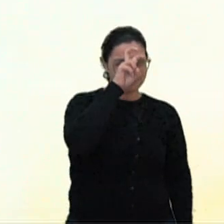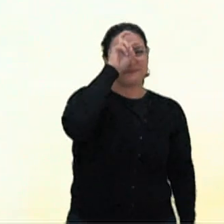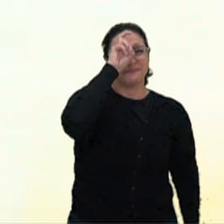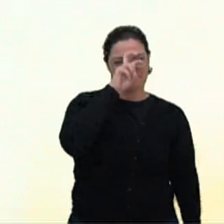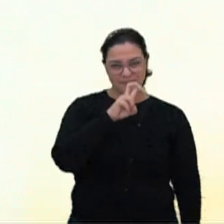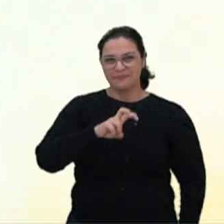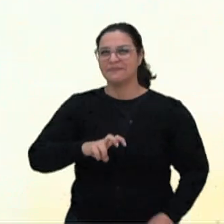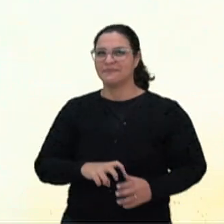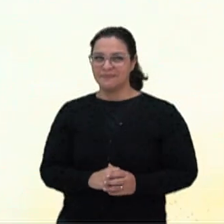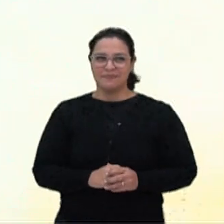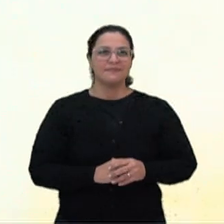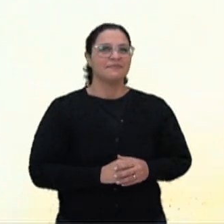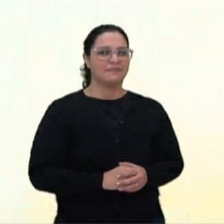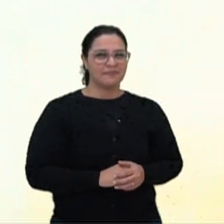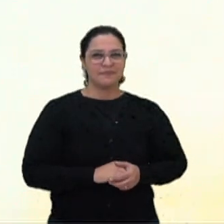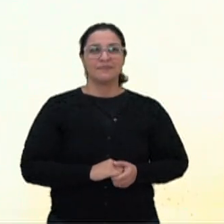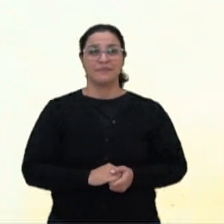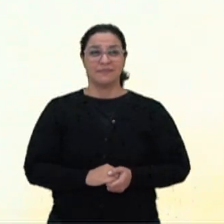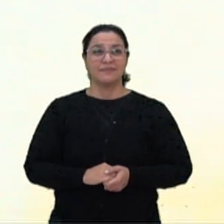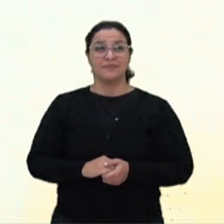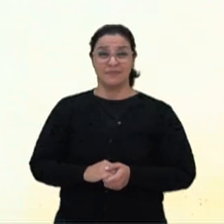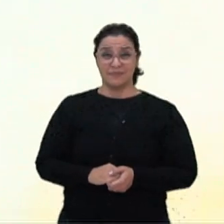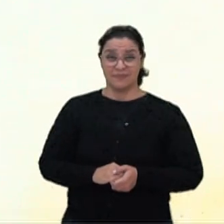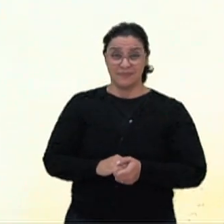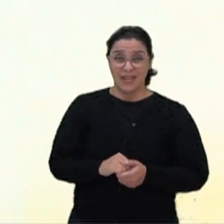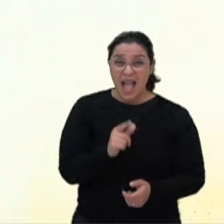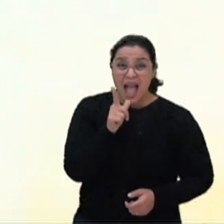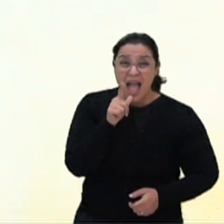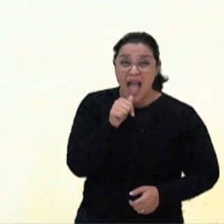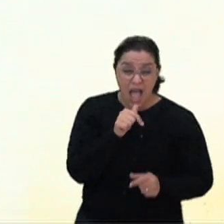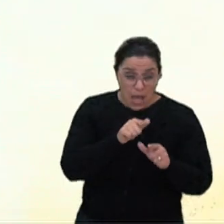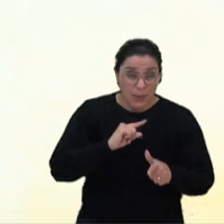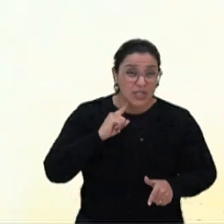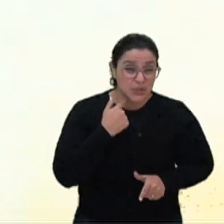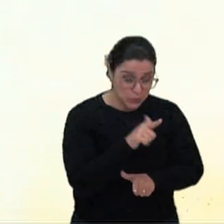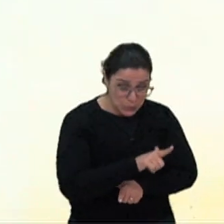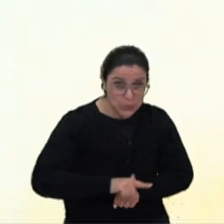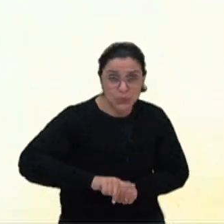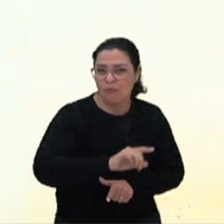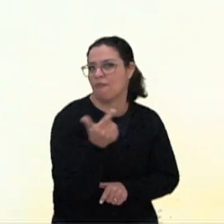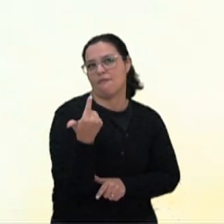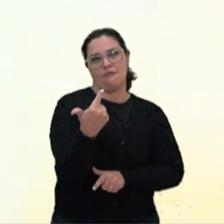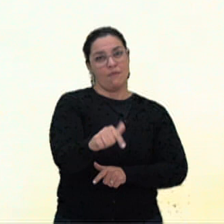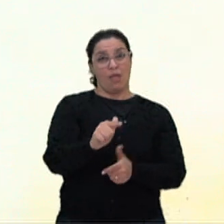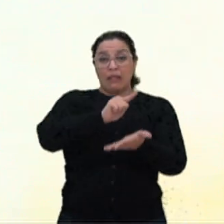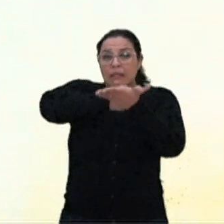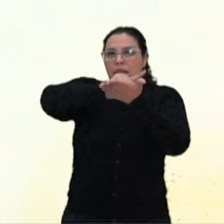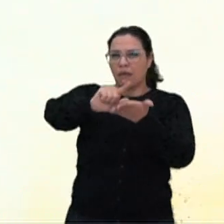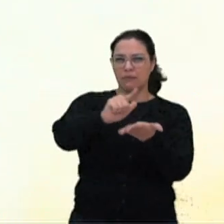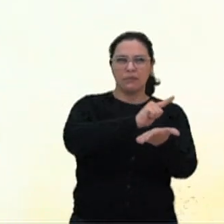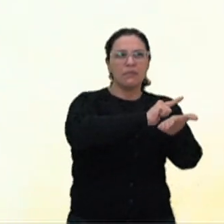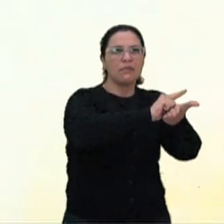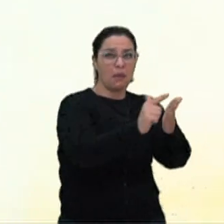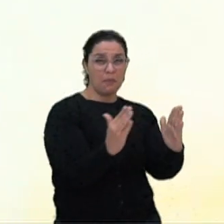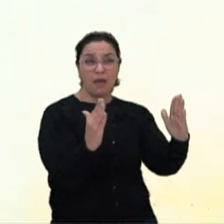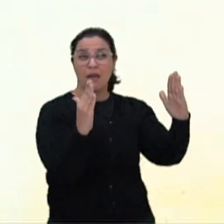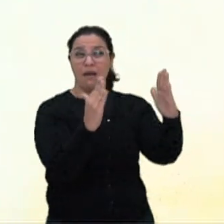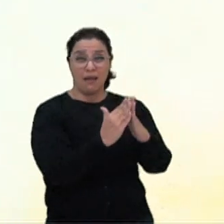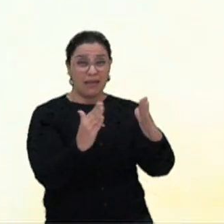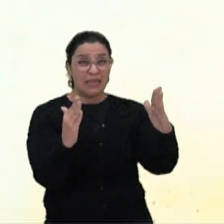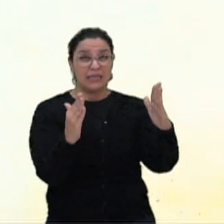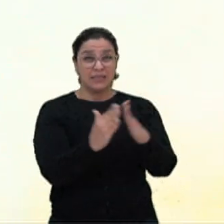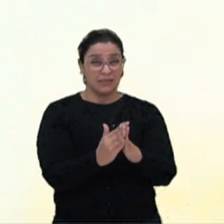do Egito. Não deixe água parada, limpe todo o seu quintal. Não